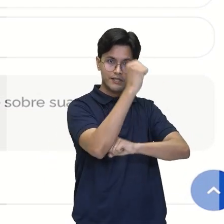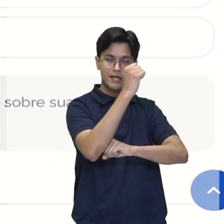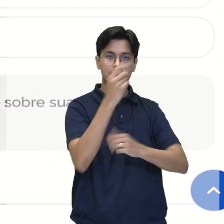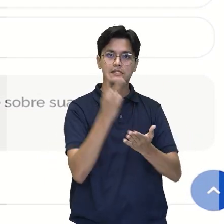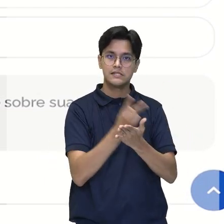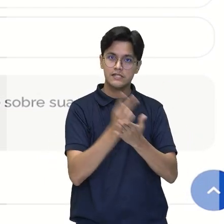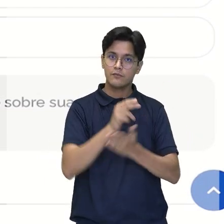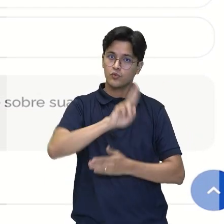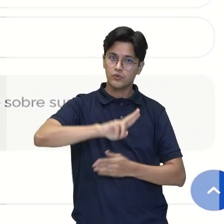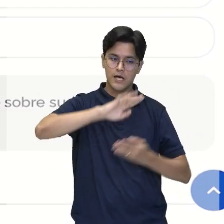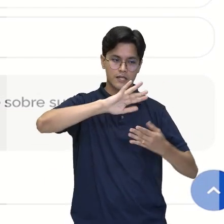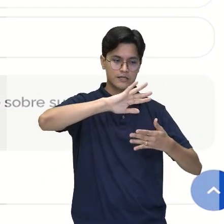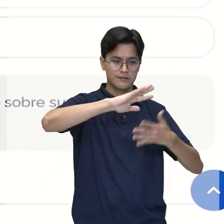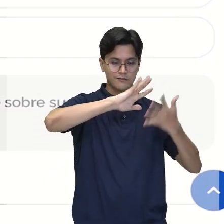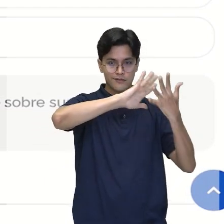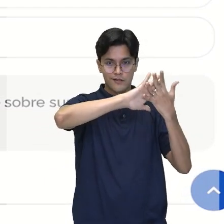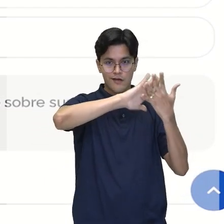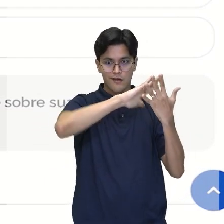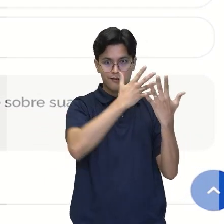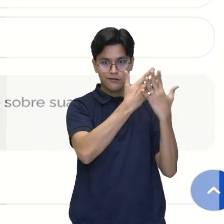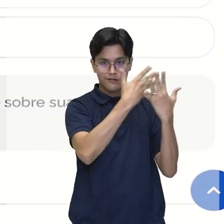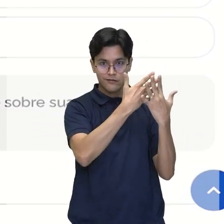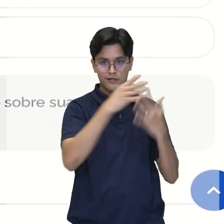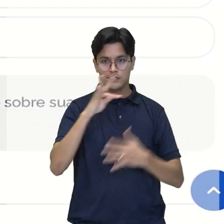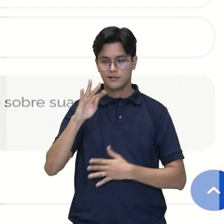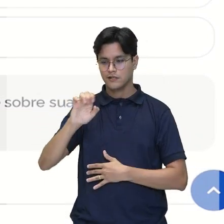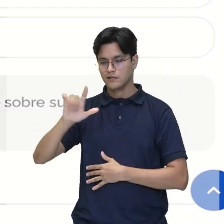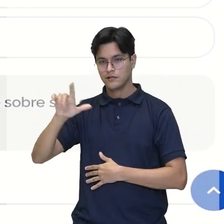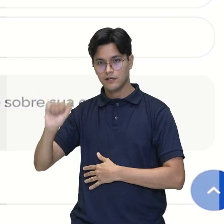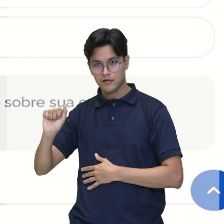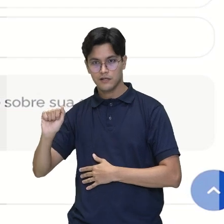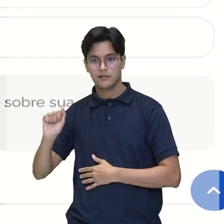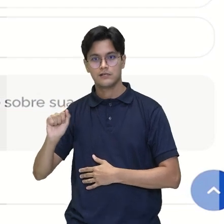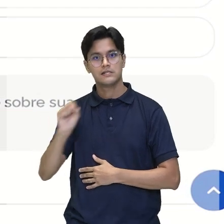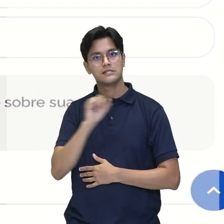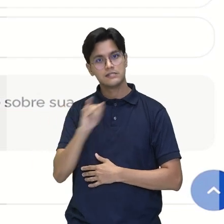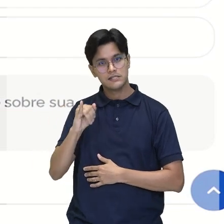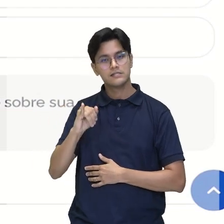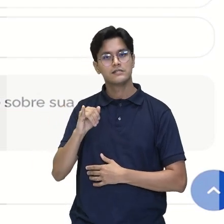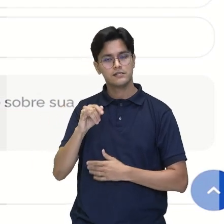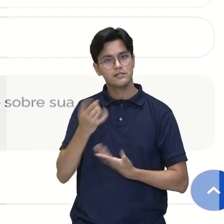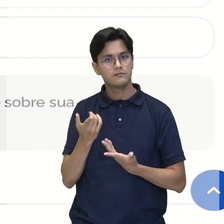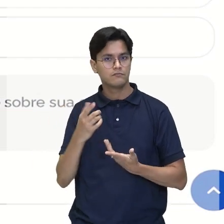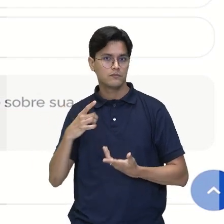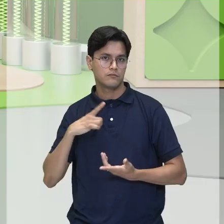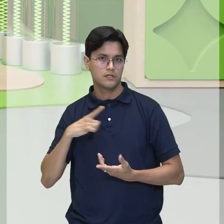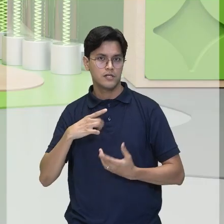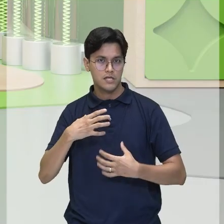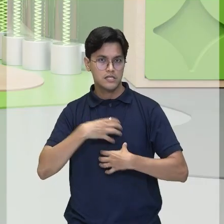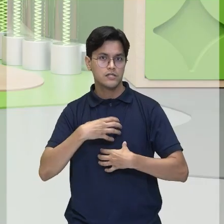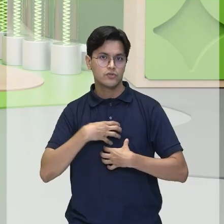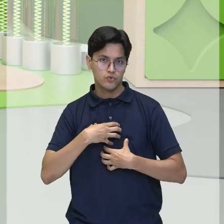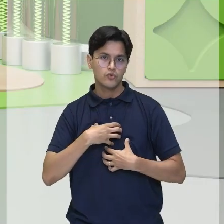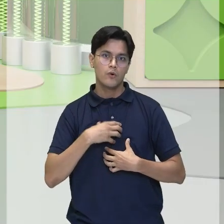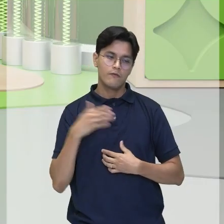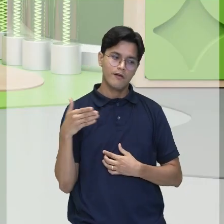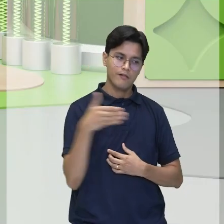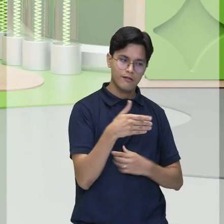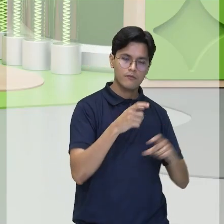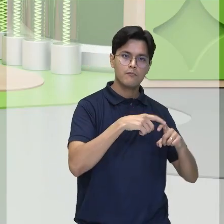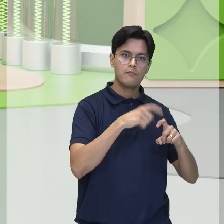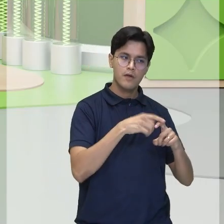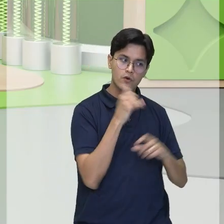médica imediatamente e informe, né, sobre a sua exposição potencial à doença. Então, nós vimos aí